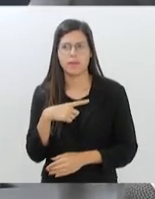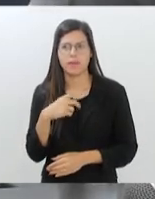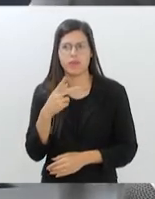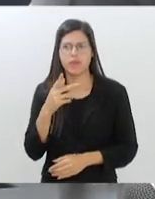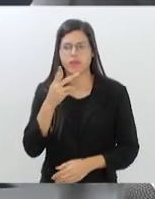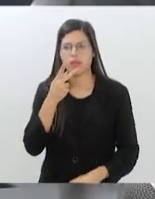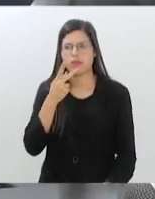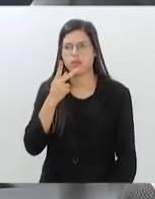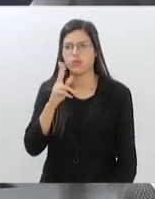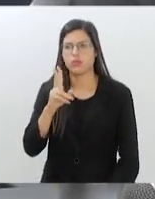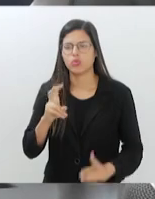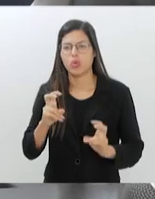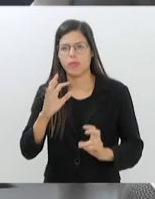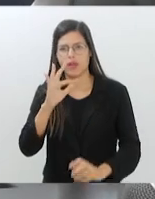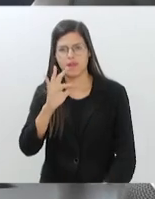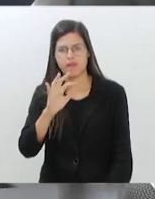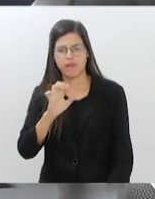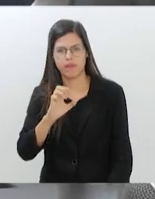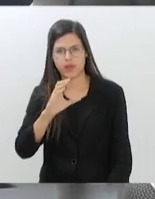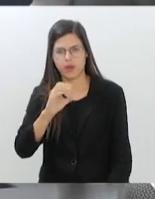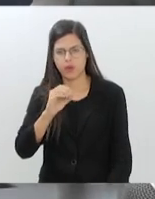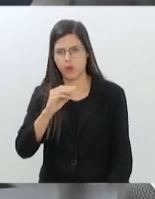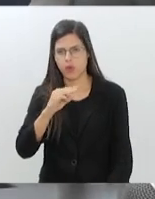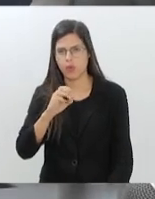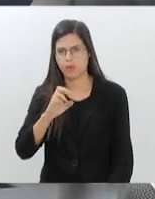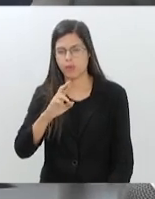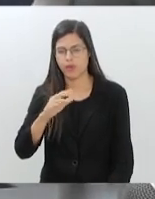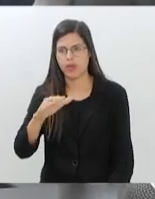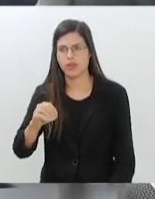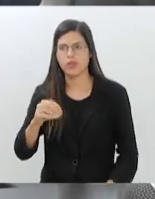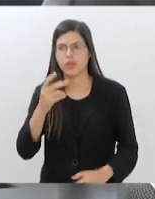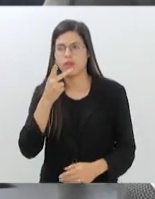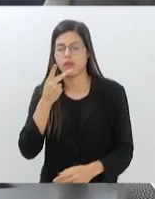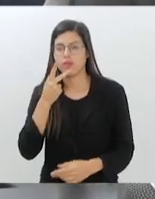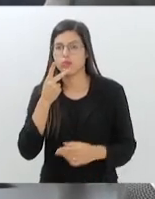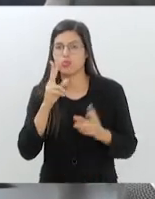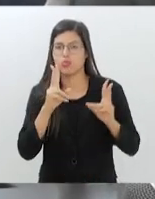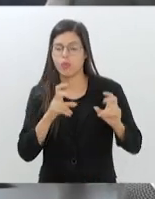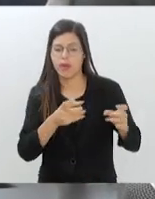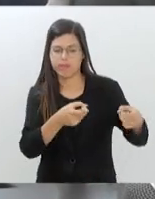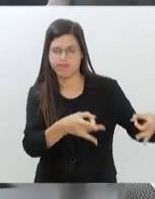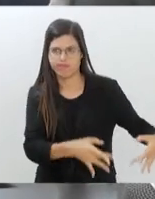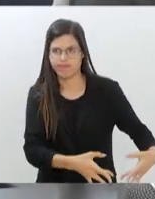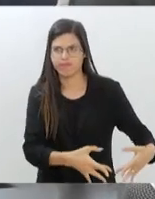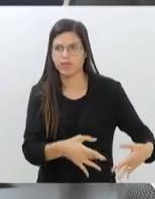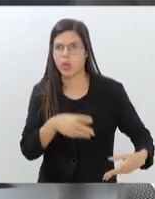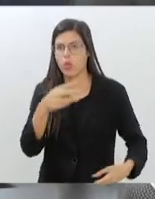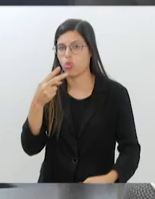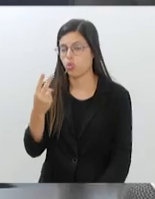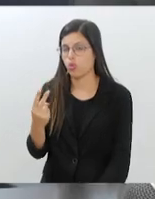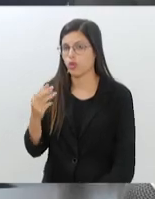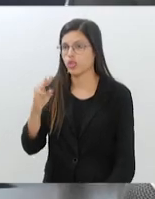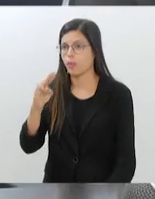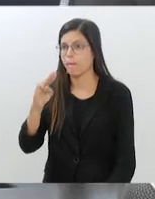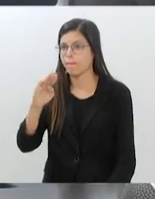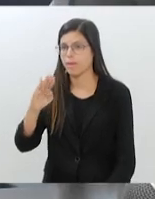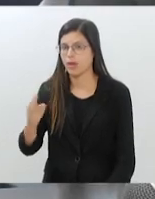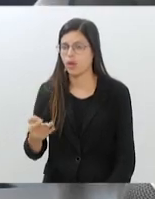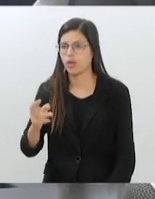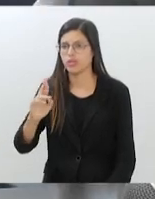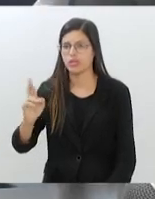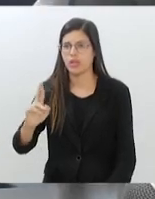comércio fazendo uma análise sobre a evasão de recursos da nossa economia 2 bilhões de reais de